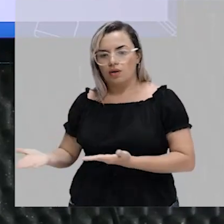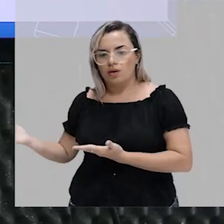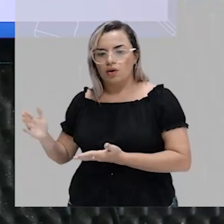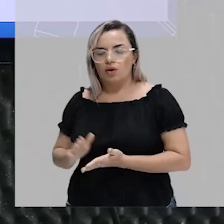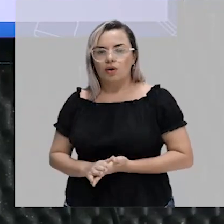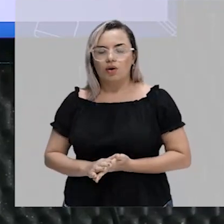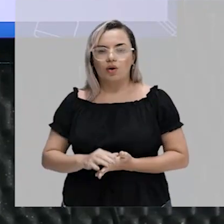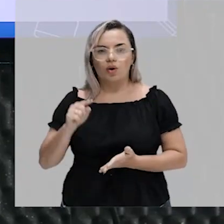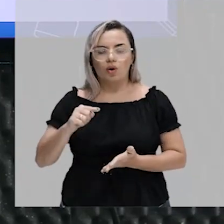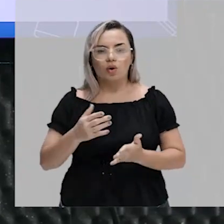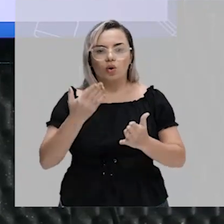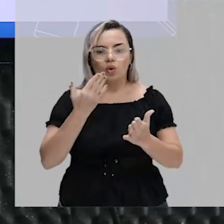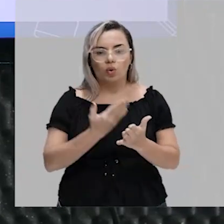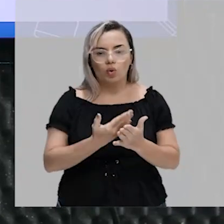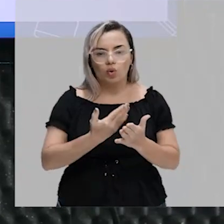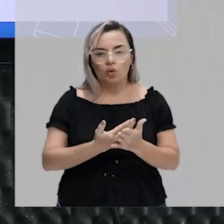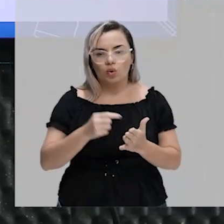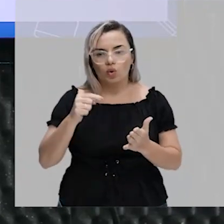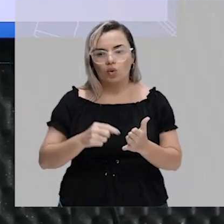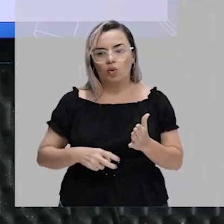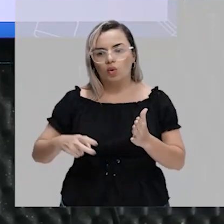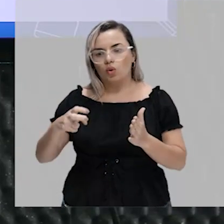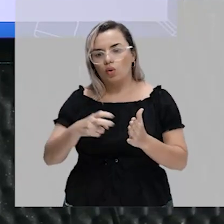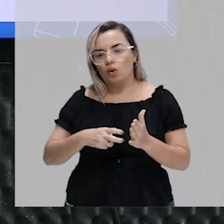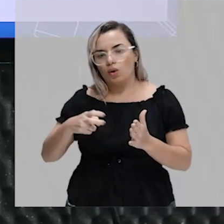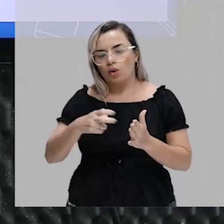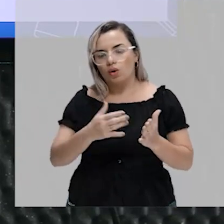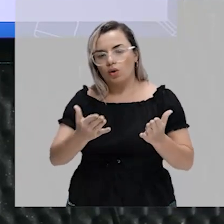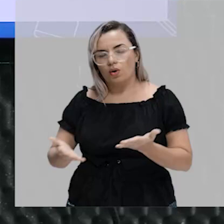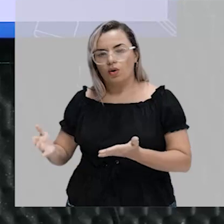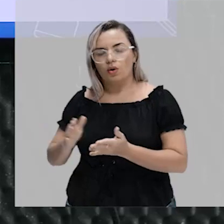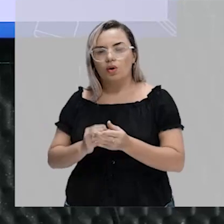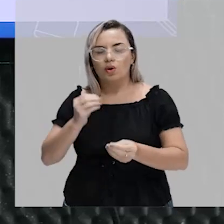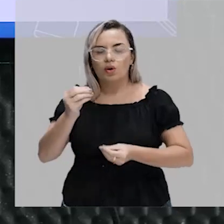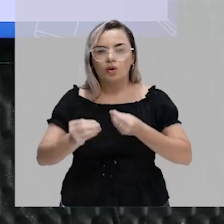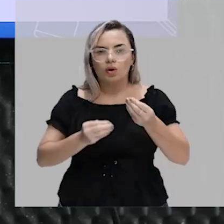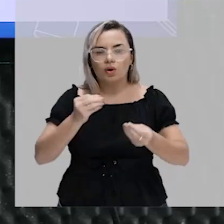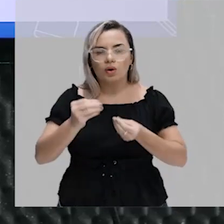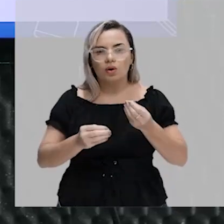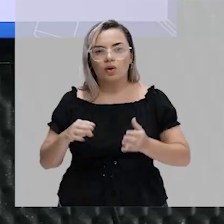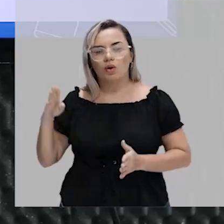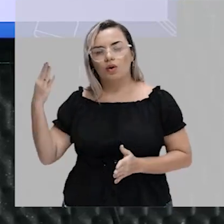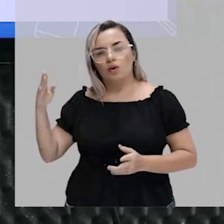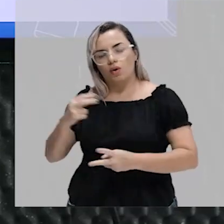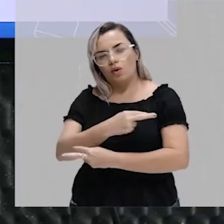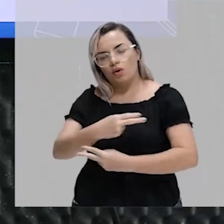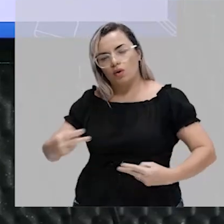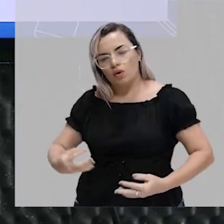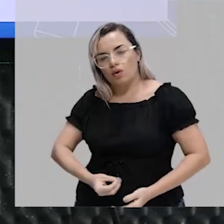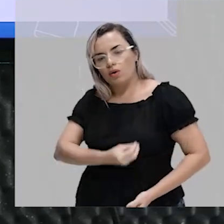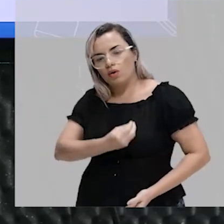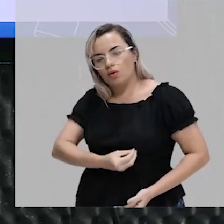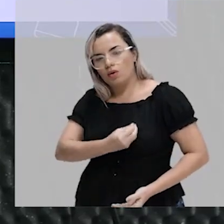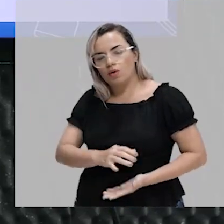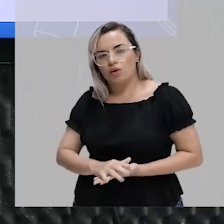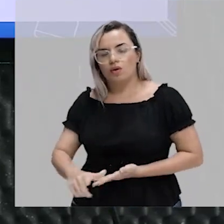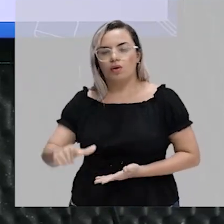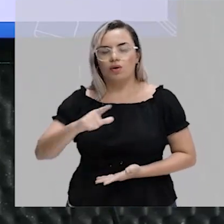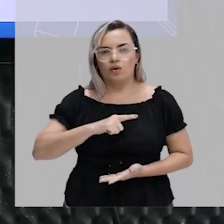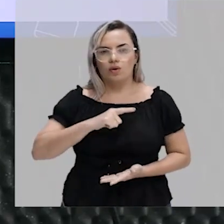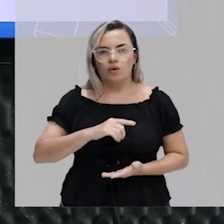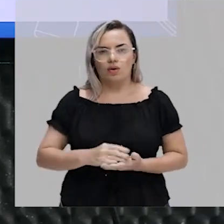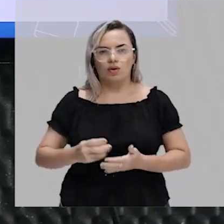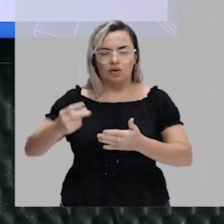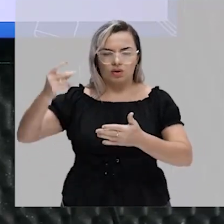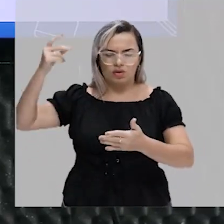paleontológico, tá? A palavra paleontologia, na verdade, é como se fosse a biologia dos seres vivos que existiram lá em